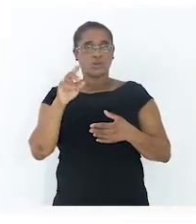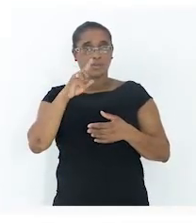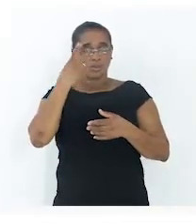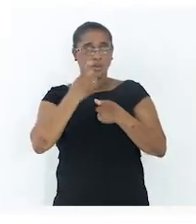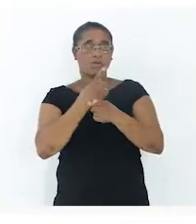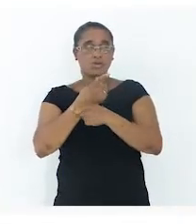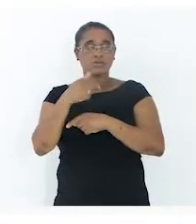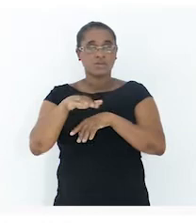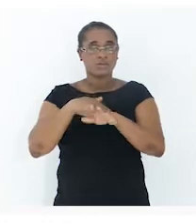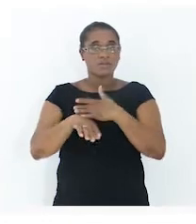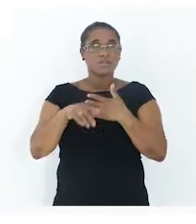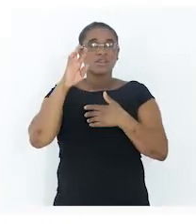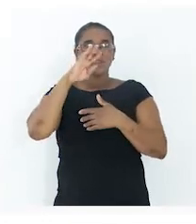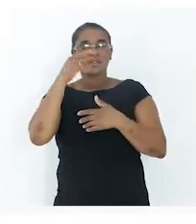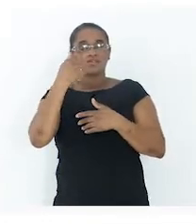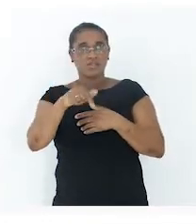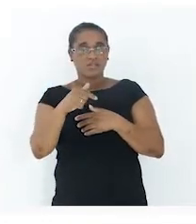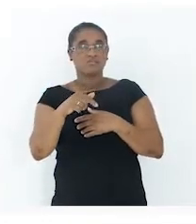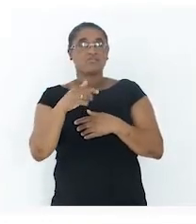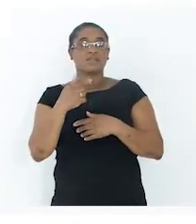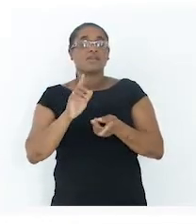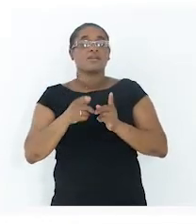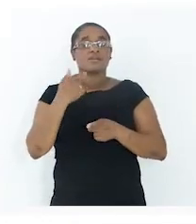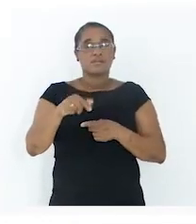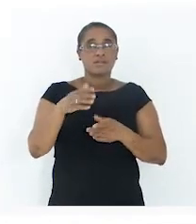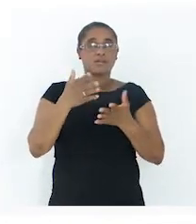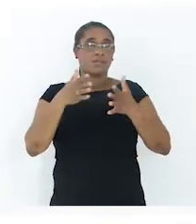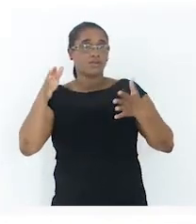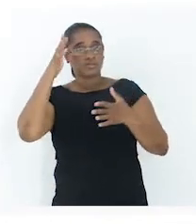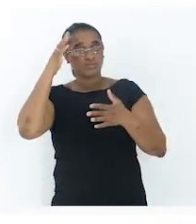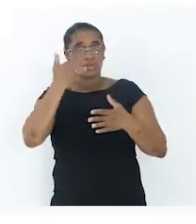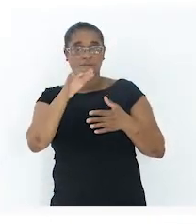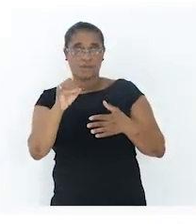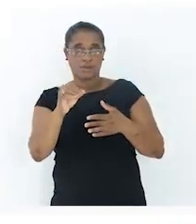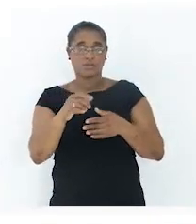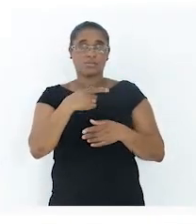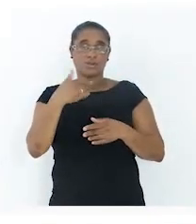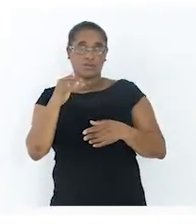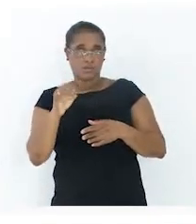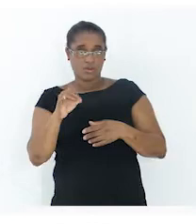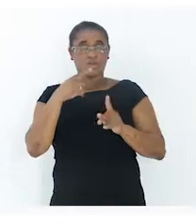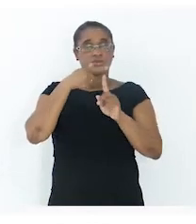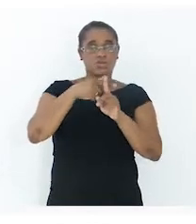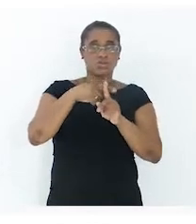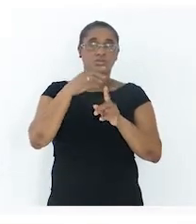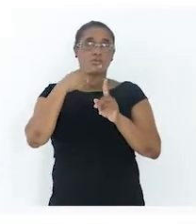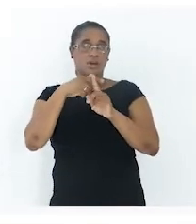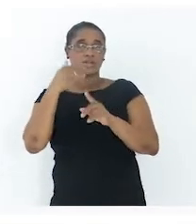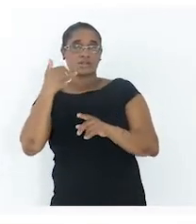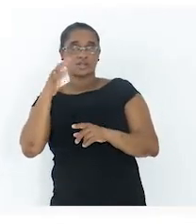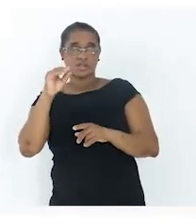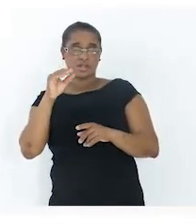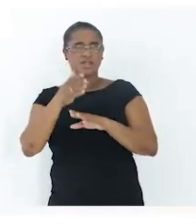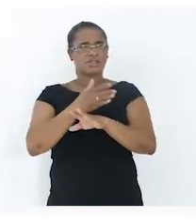20. Aqui, o menos 20 tem maior valor absoluto. Somando com mais 10, anteriormente vamos pegar uma dica